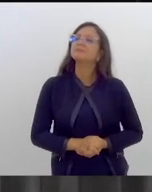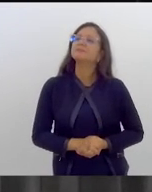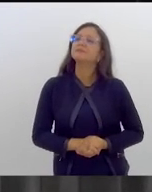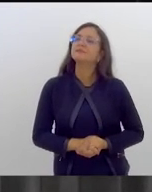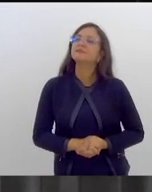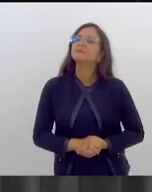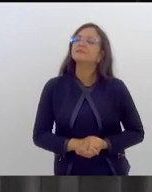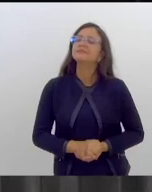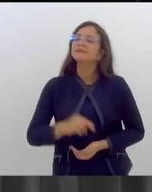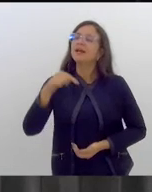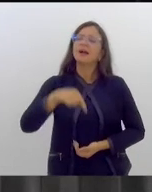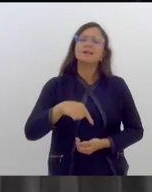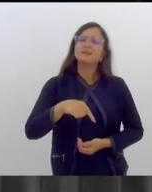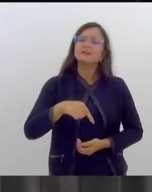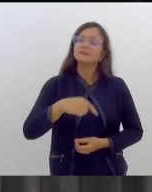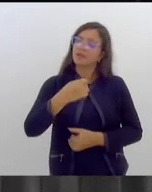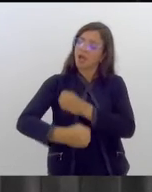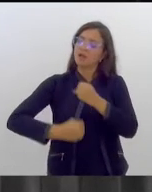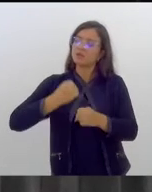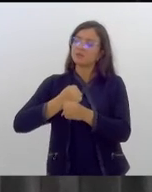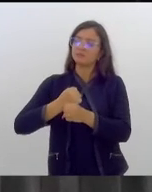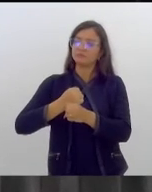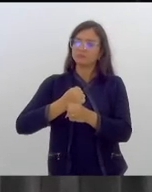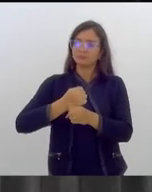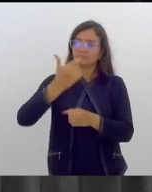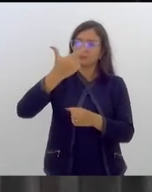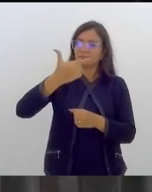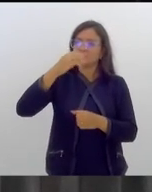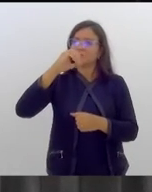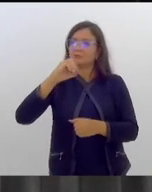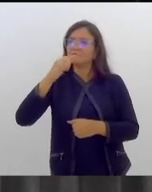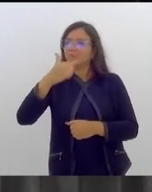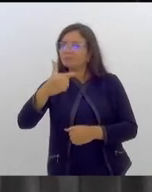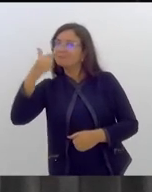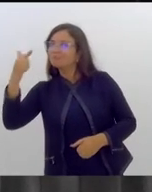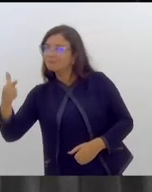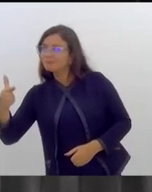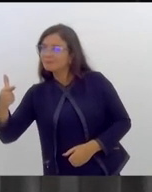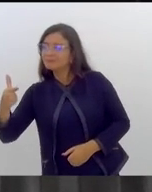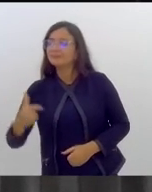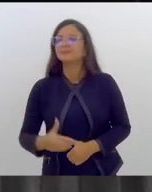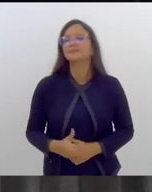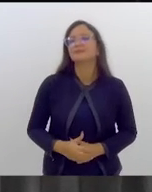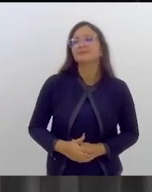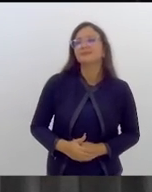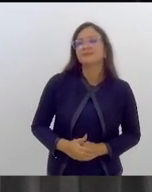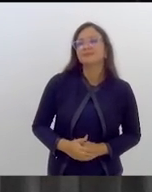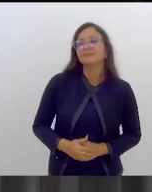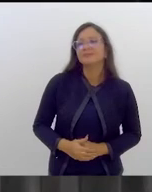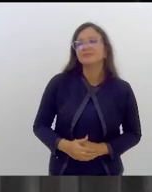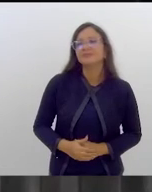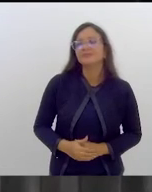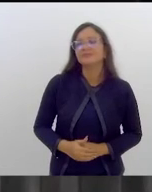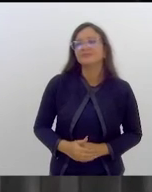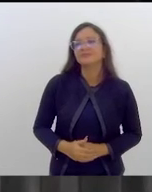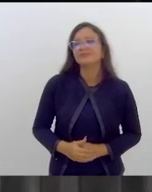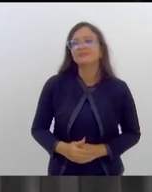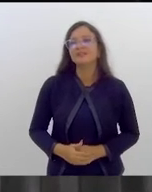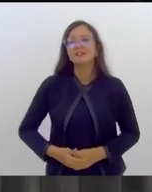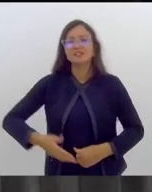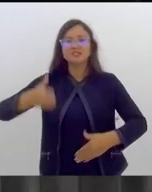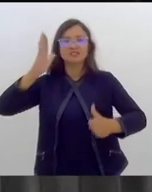neste ano de 2022 Pintei o meu